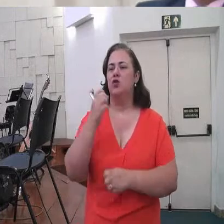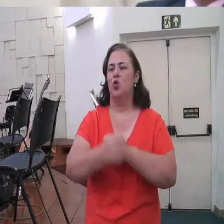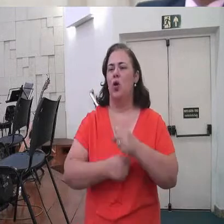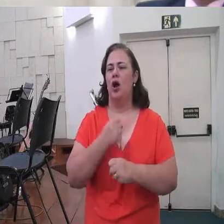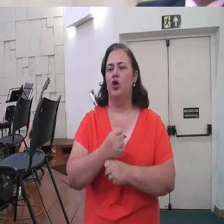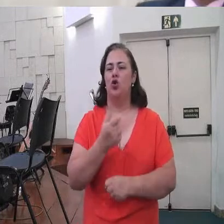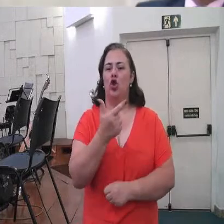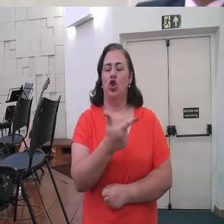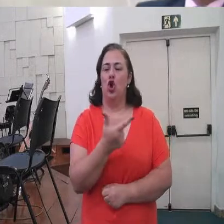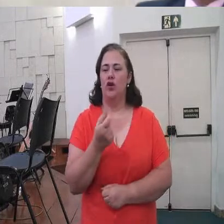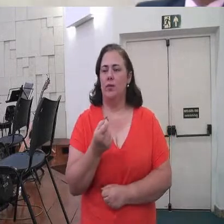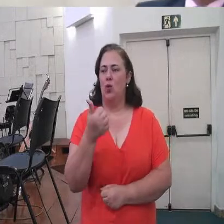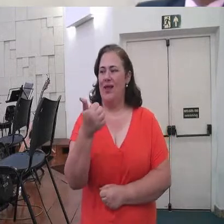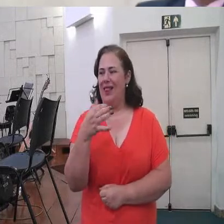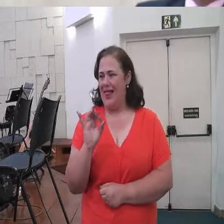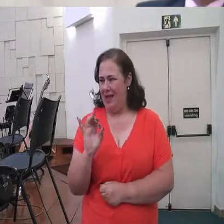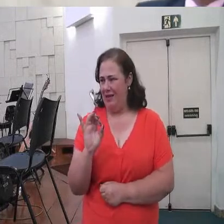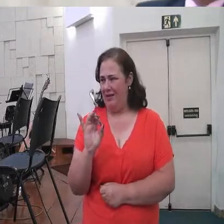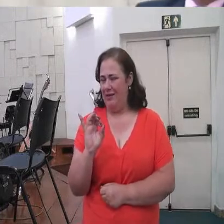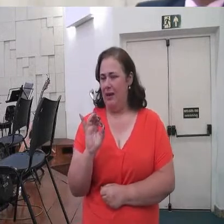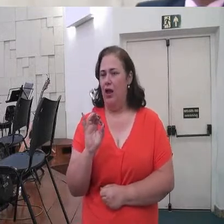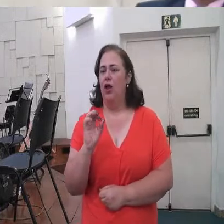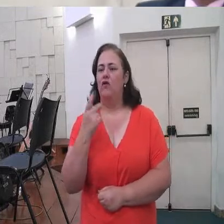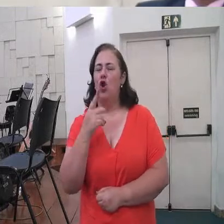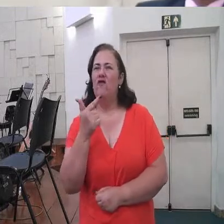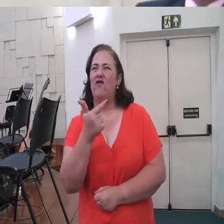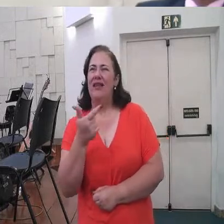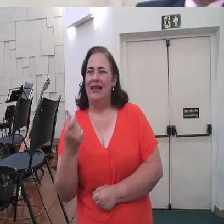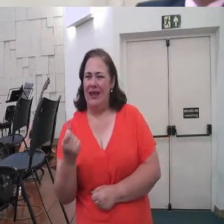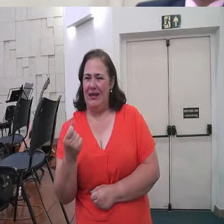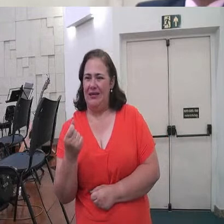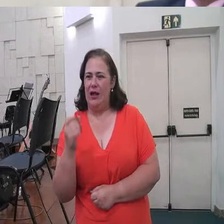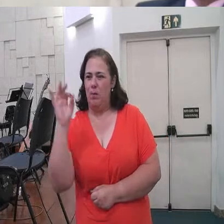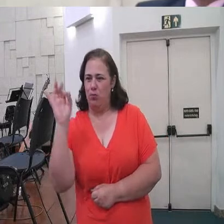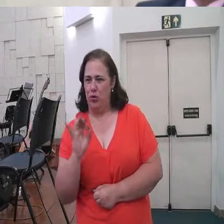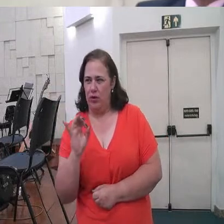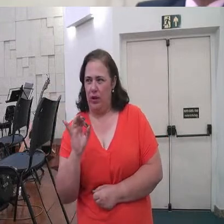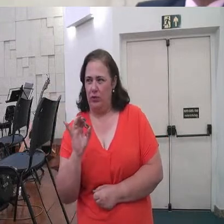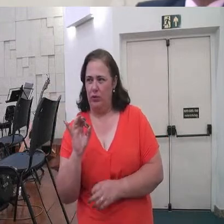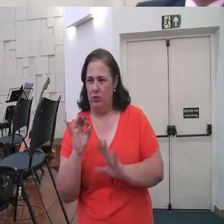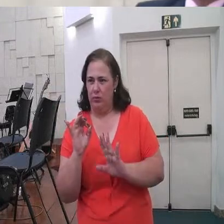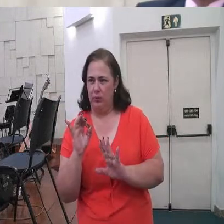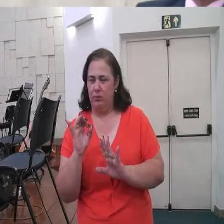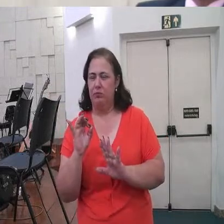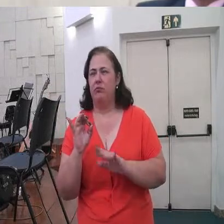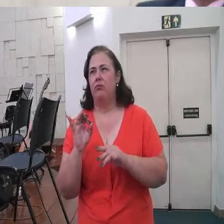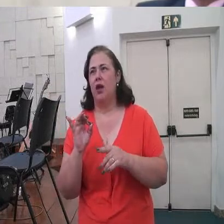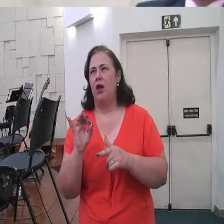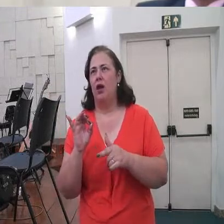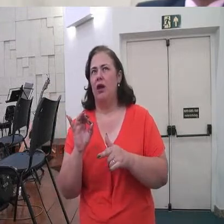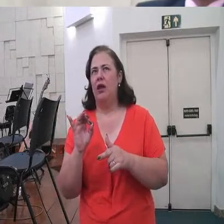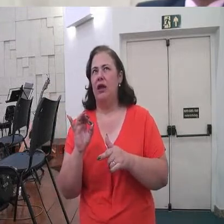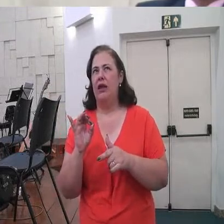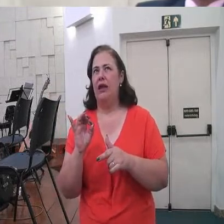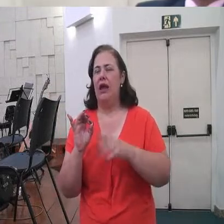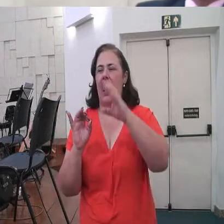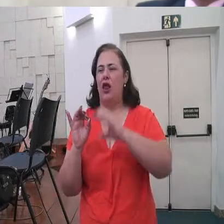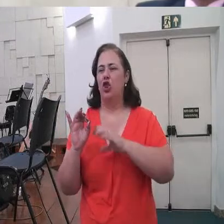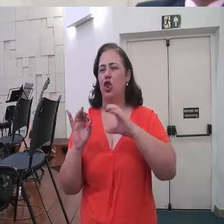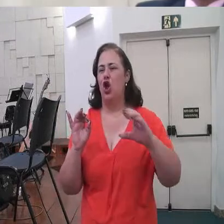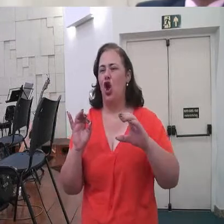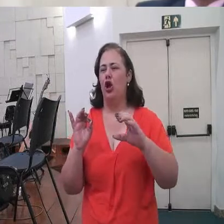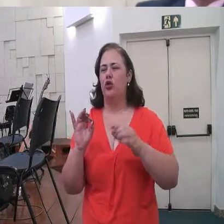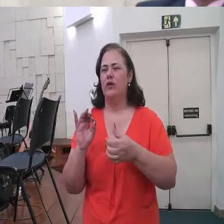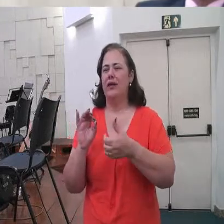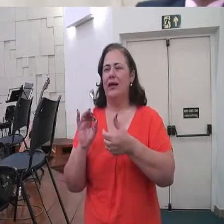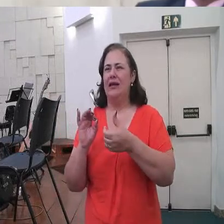éramos 26%. E o número de católicos na casa de 60 e alguma coisa, não é?